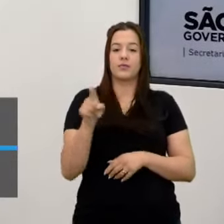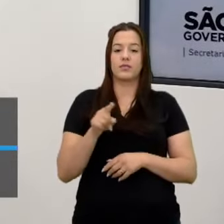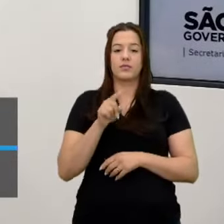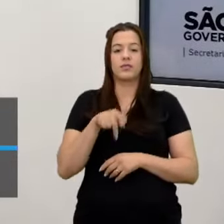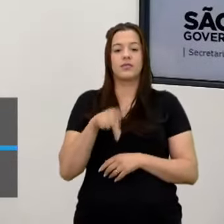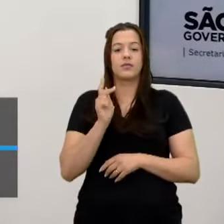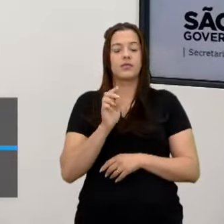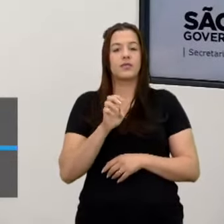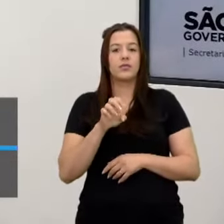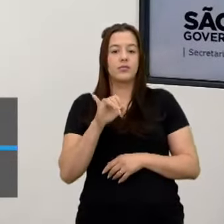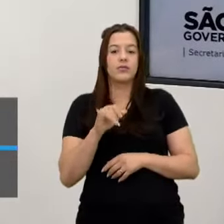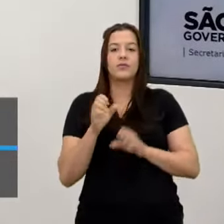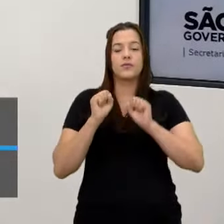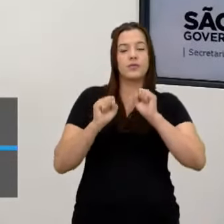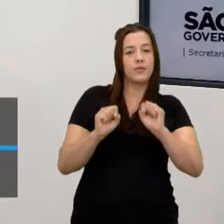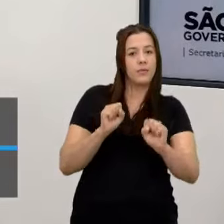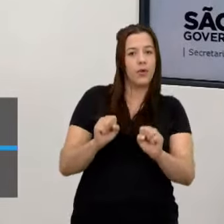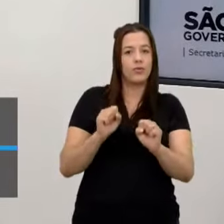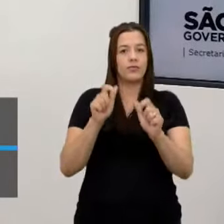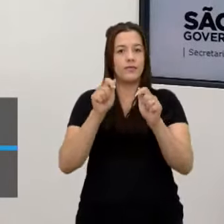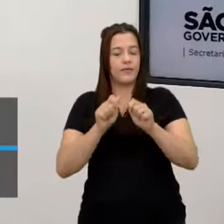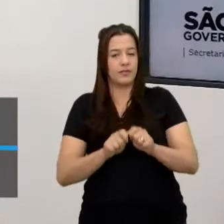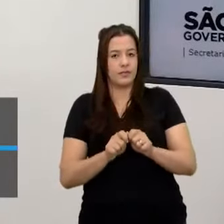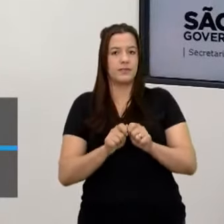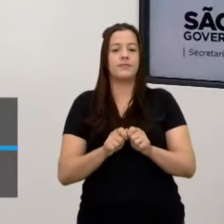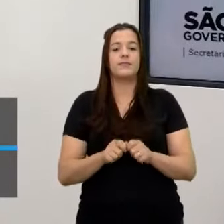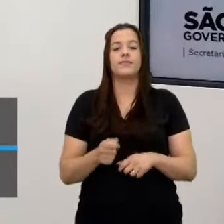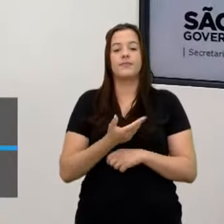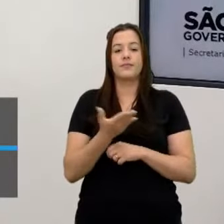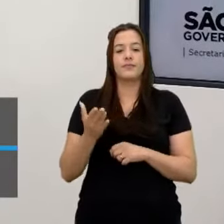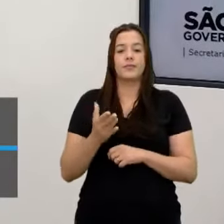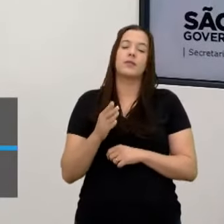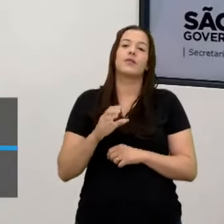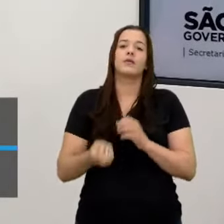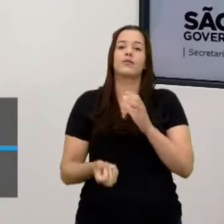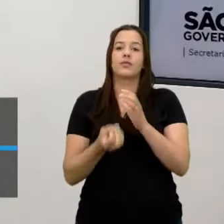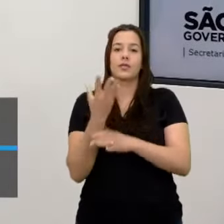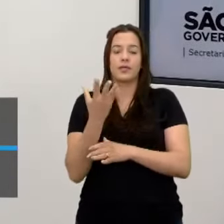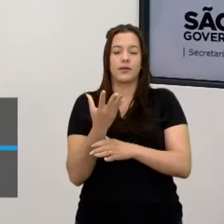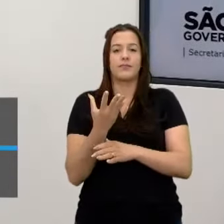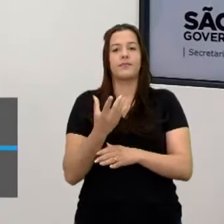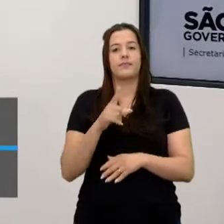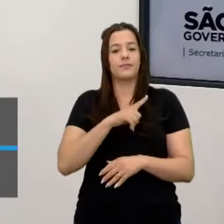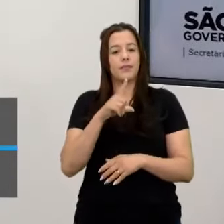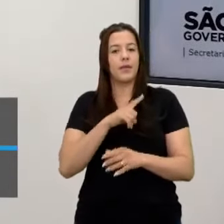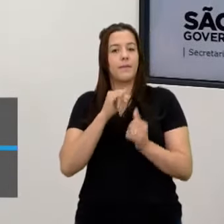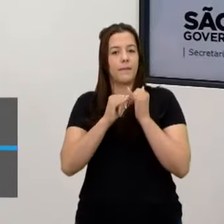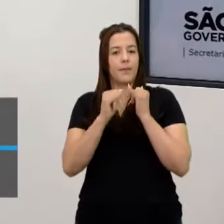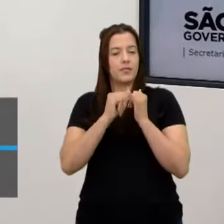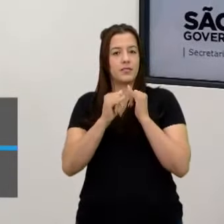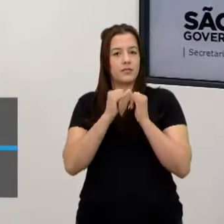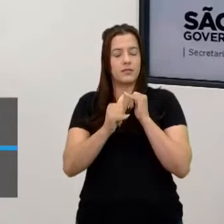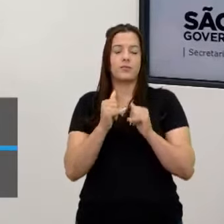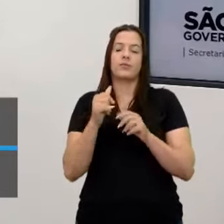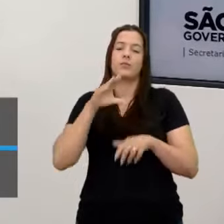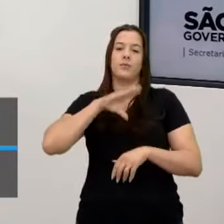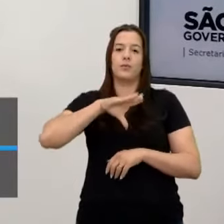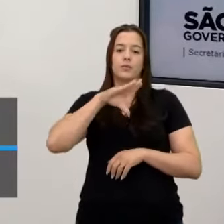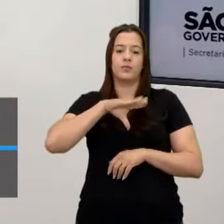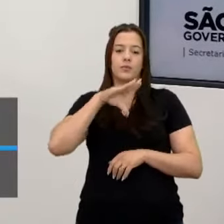tem habilidade para fazer alguma coisa. Create é o verbo criar, bem parecido com o português.